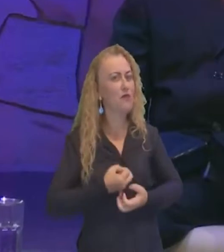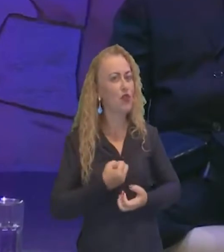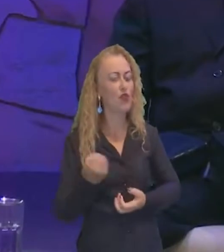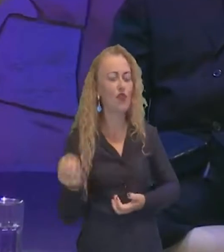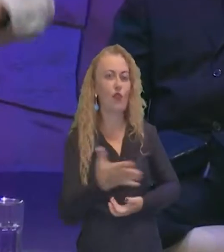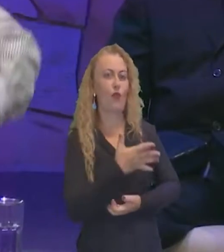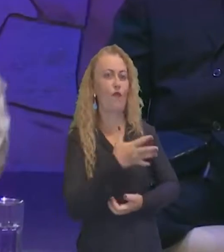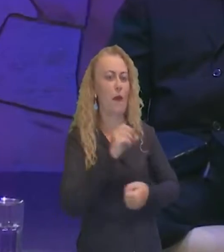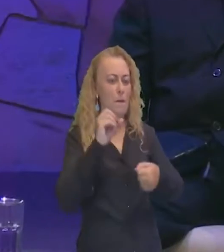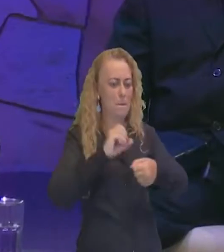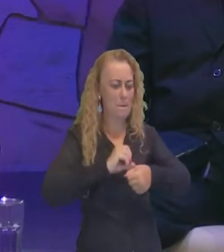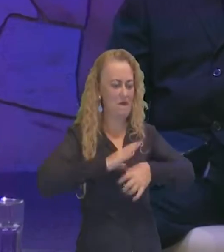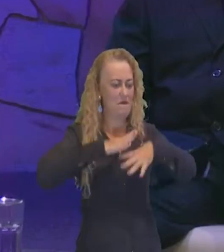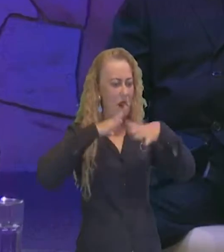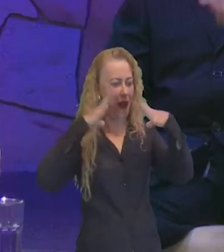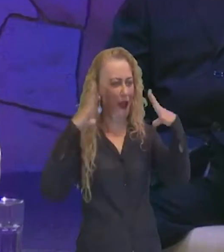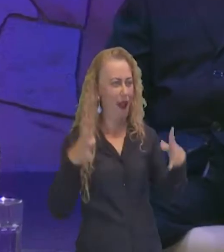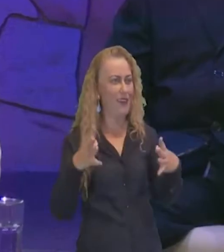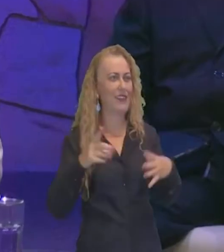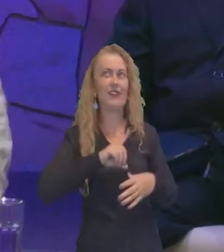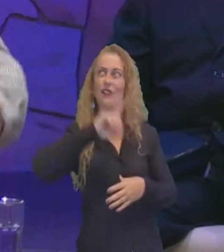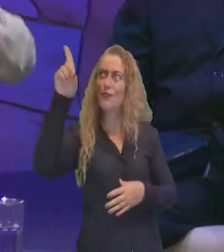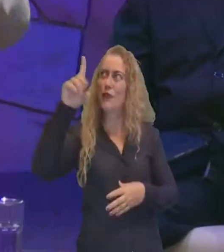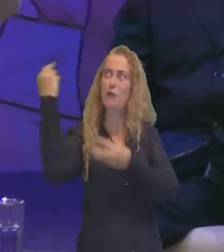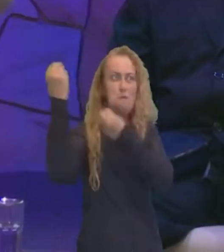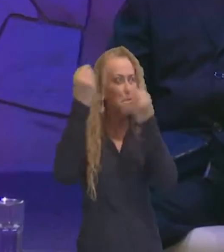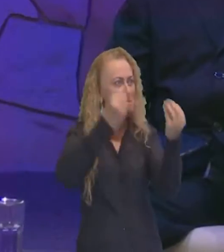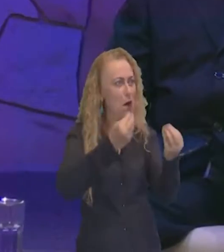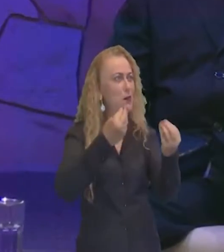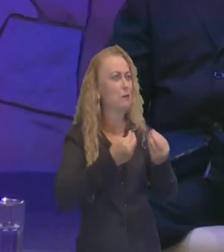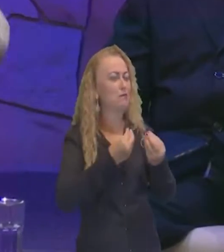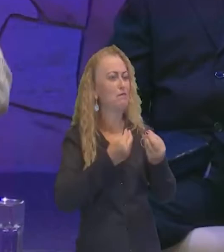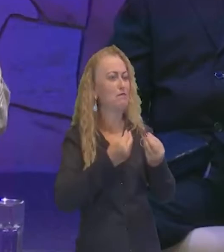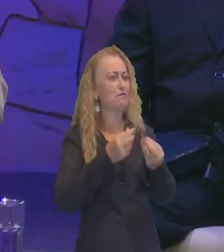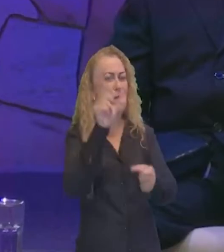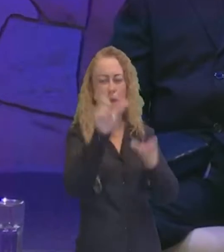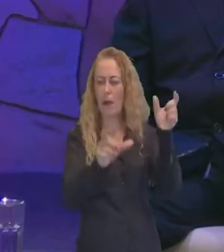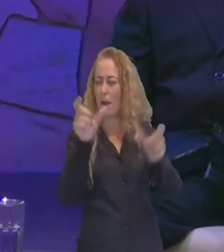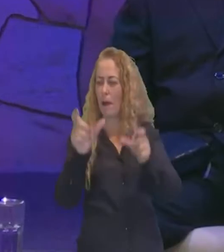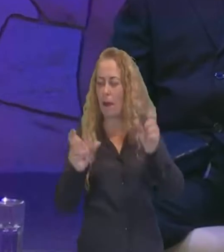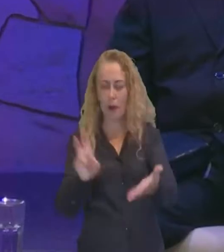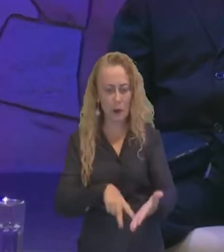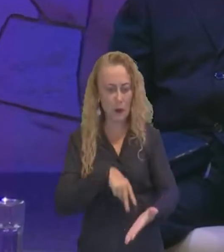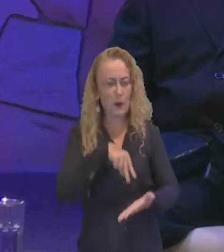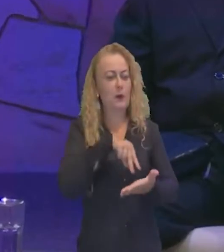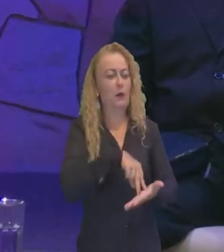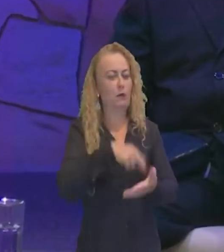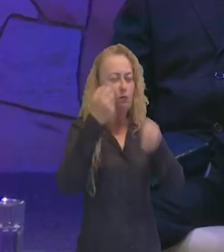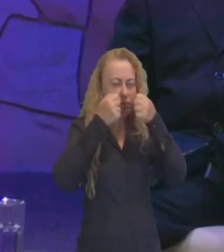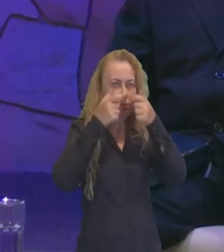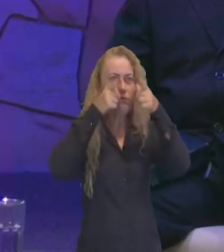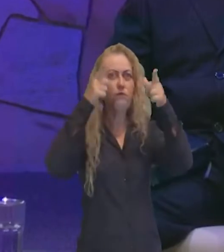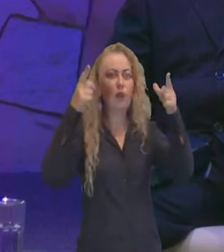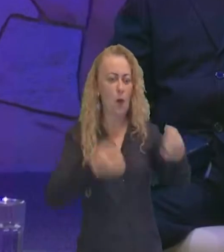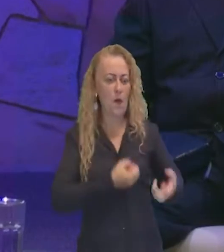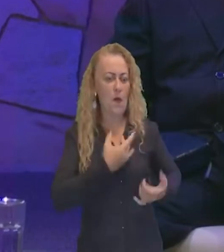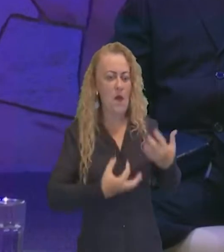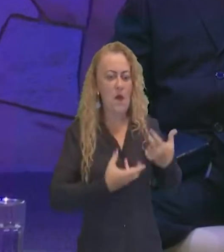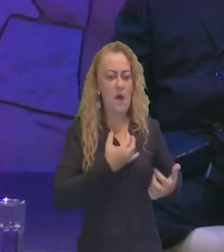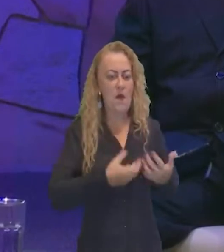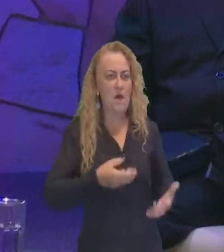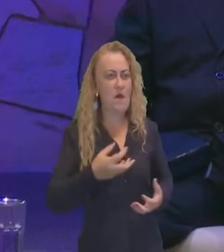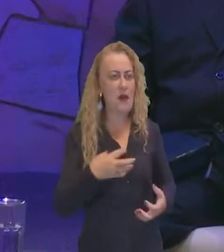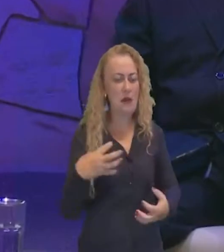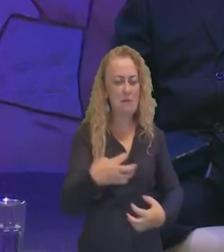o sobrenatural de Deus. É tempo da igreja se levantar e despertar para ver